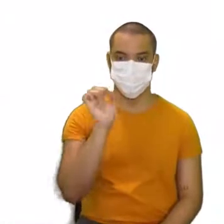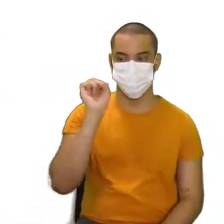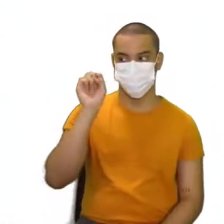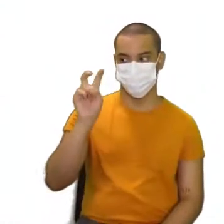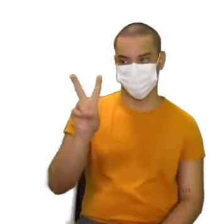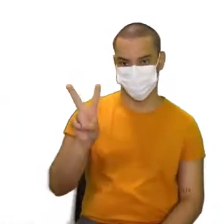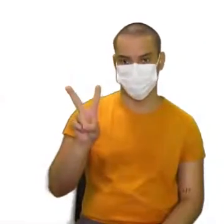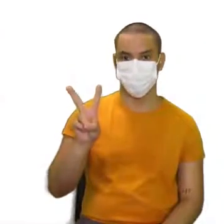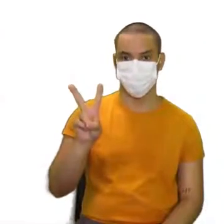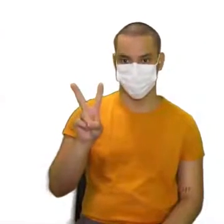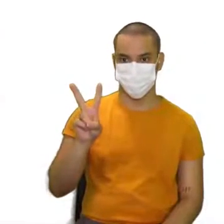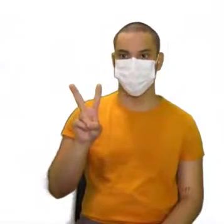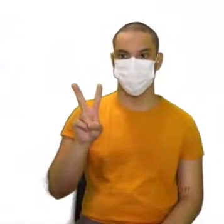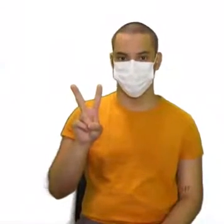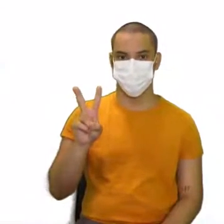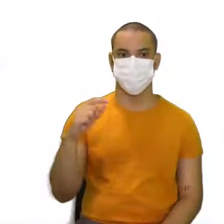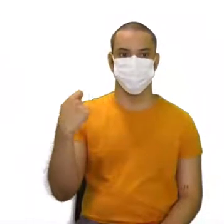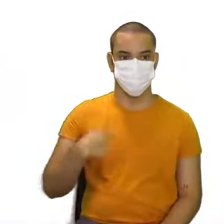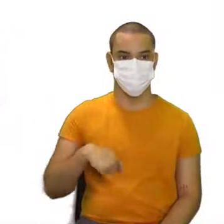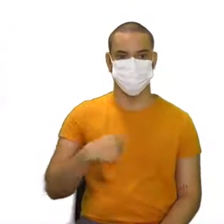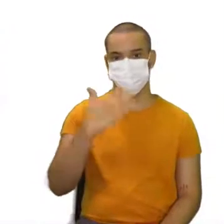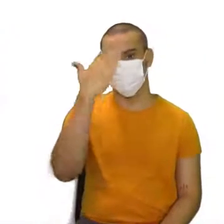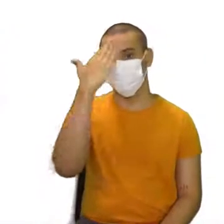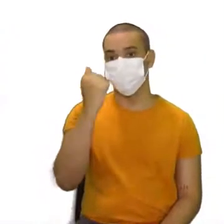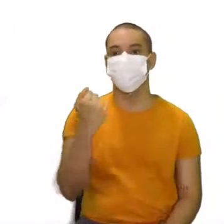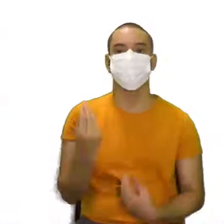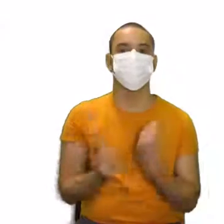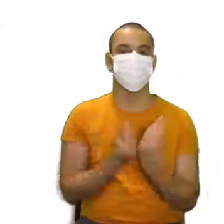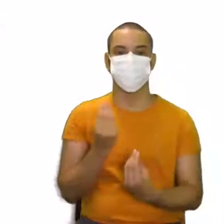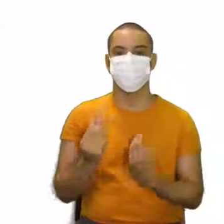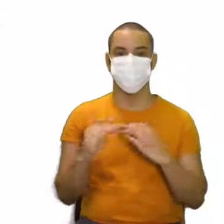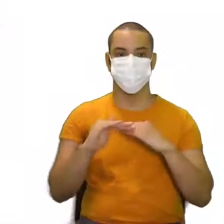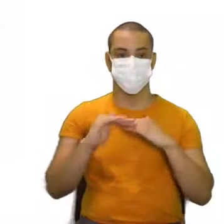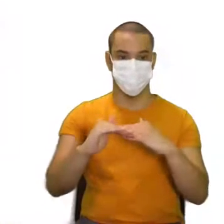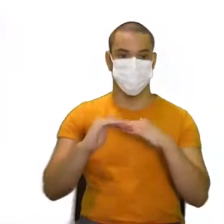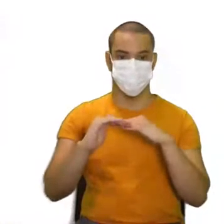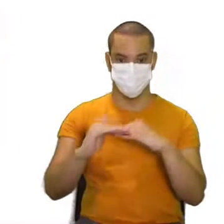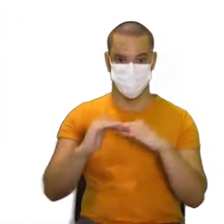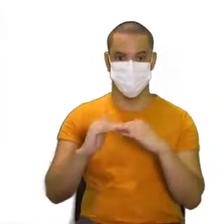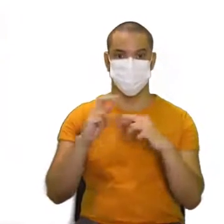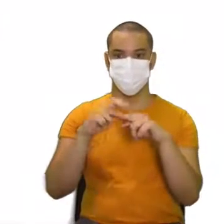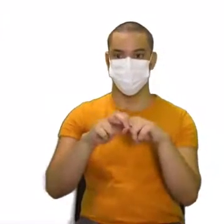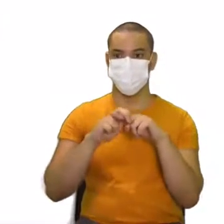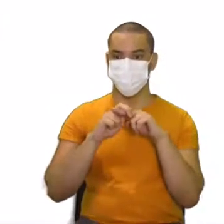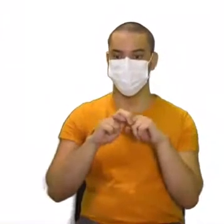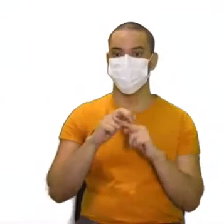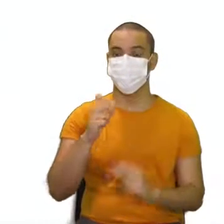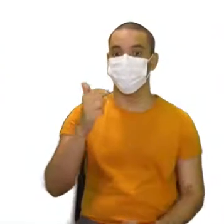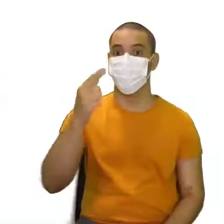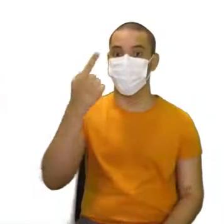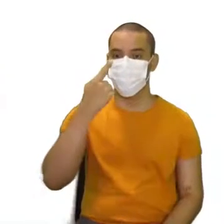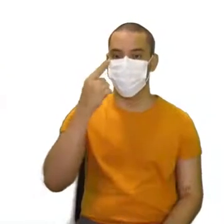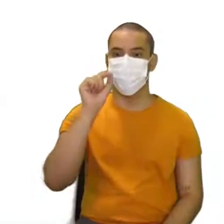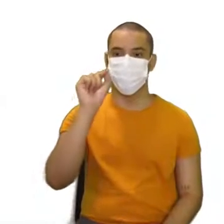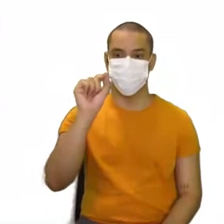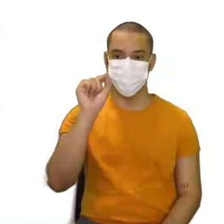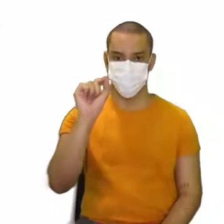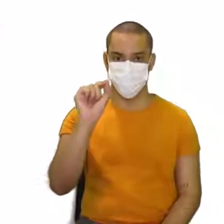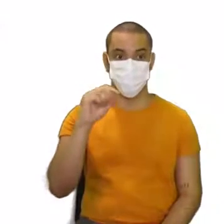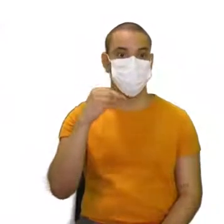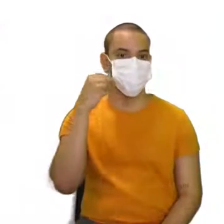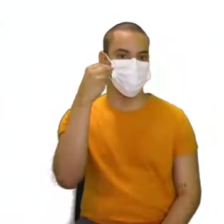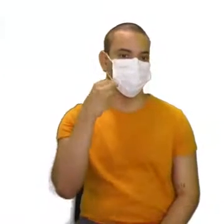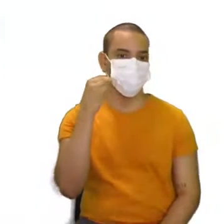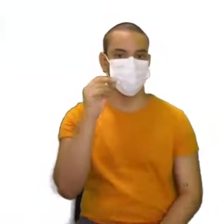tem que dizer a direção em um campo magnético uniforme então verifica se esperando